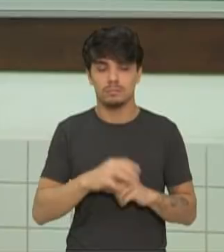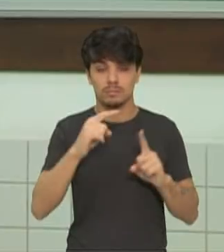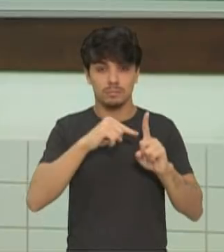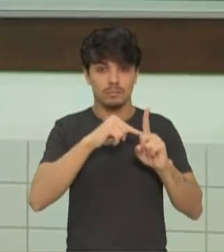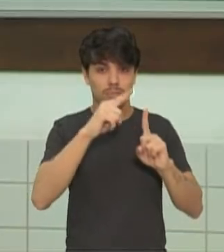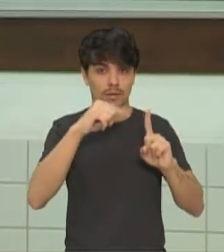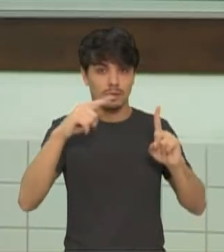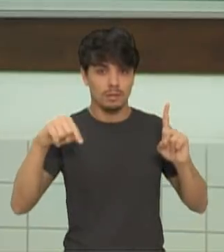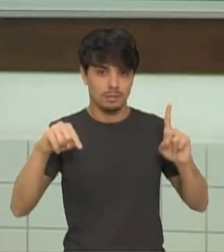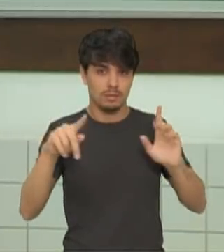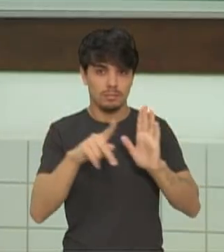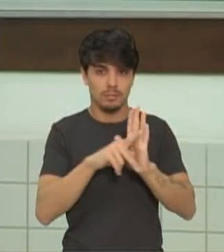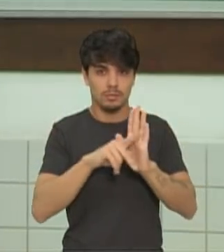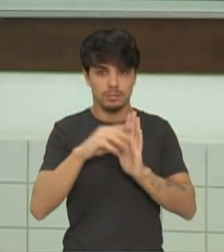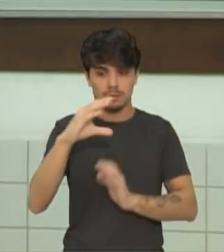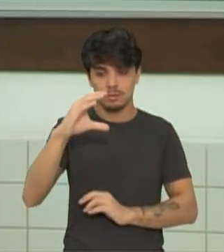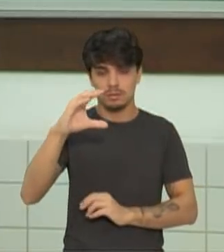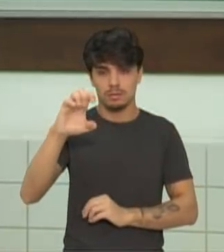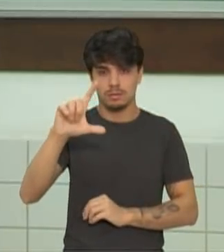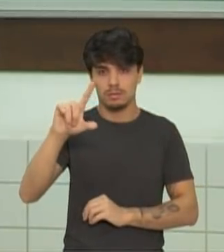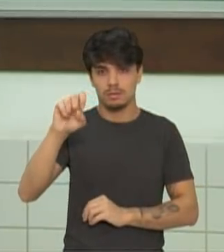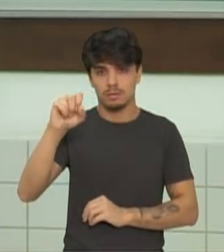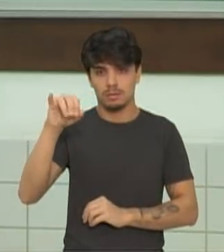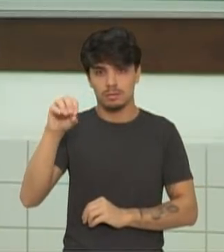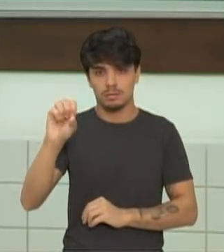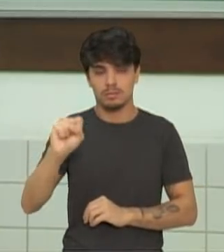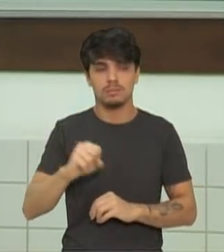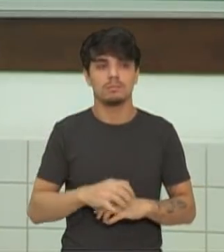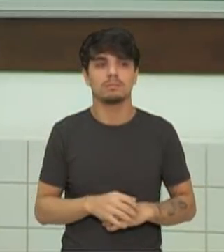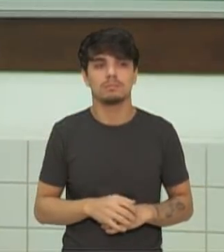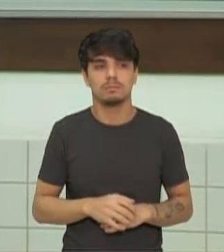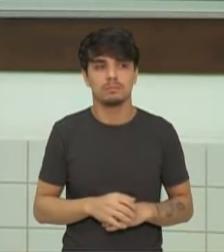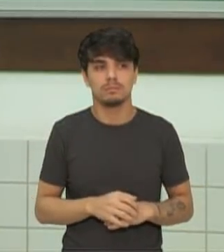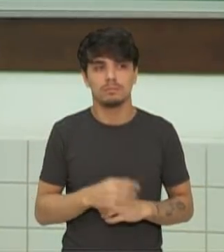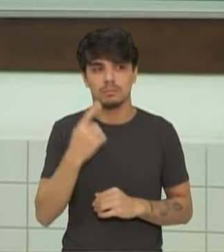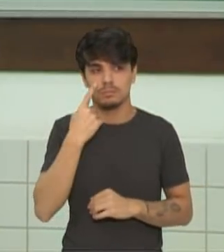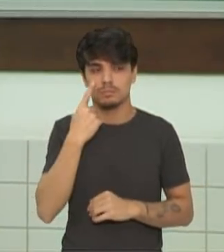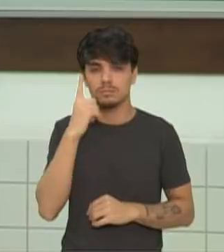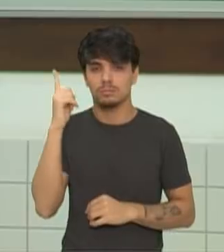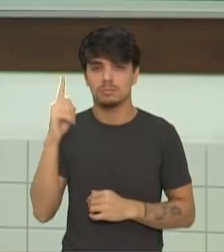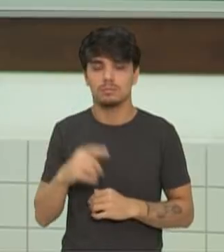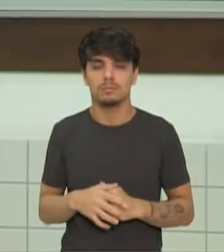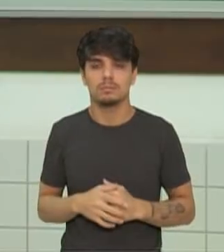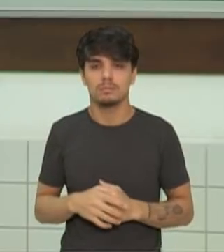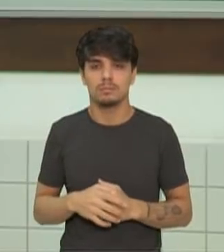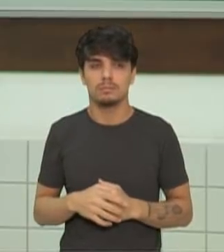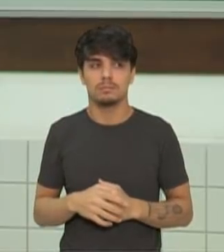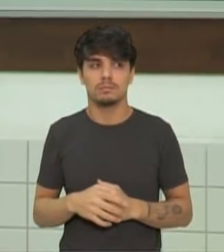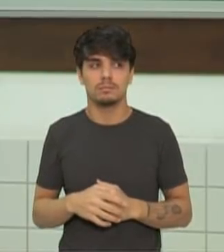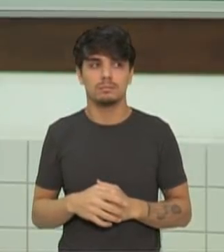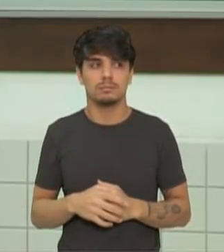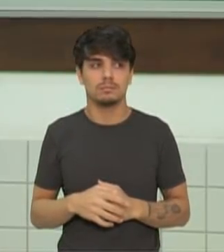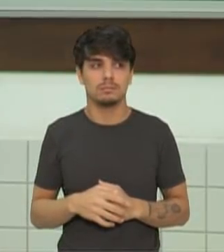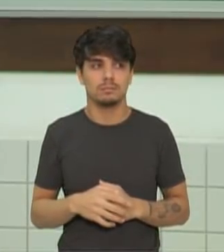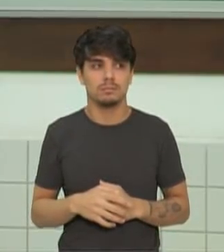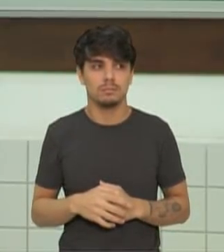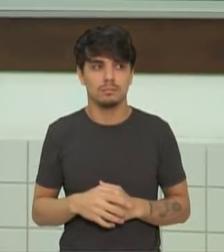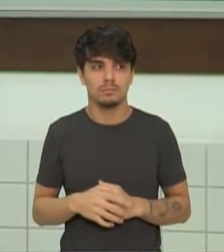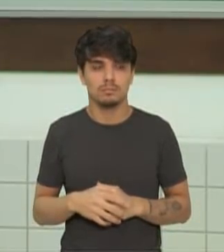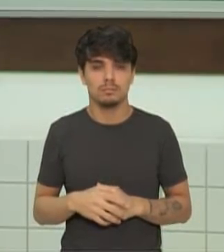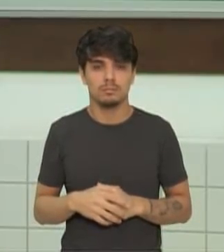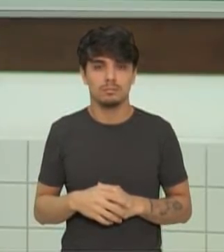é o grau Celsius, conhecido nosso, tá? Então, vamos pegar aqui C de